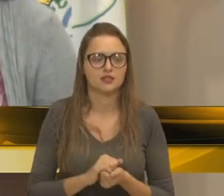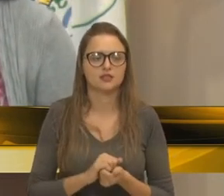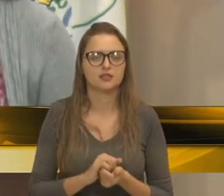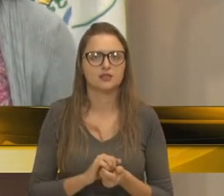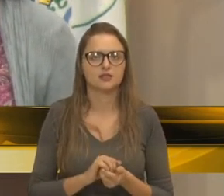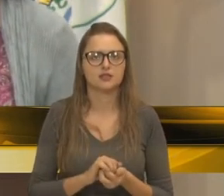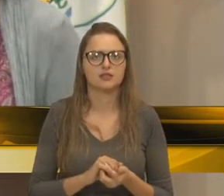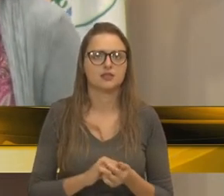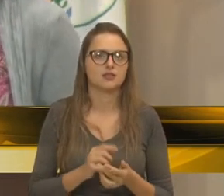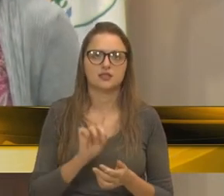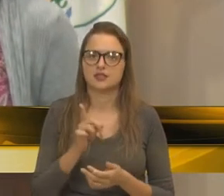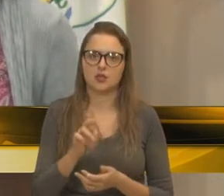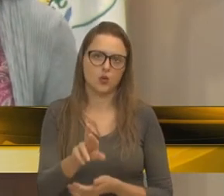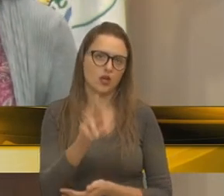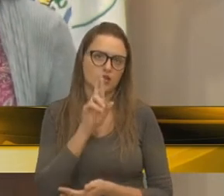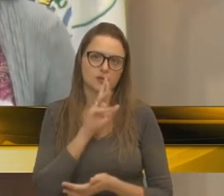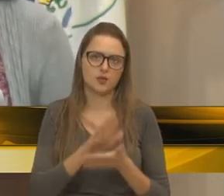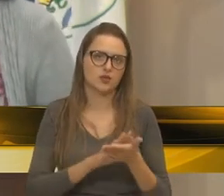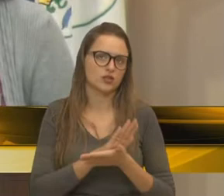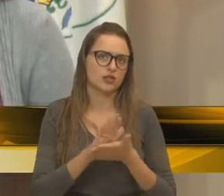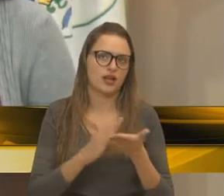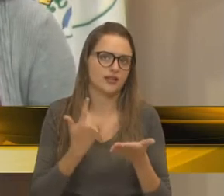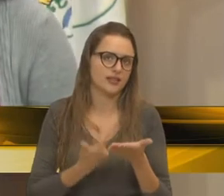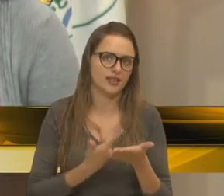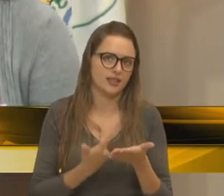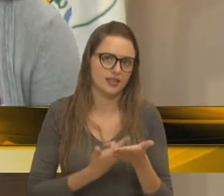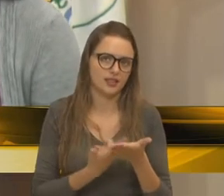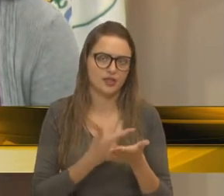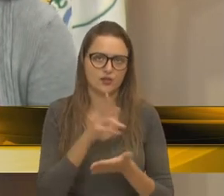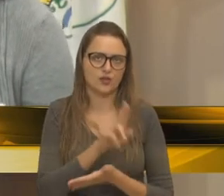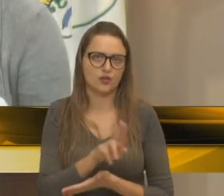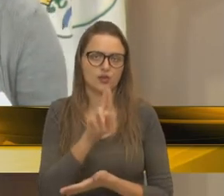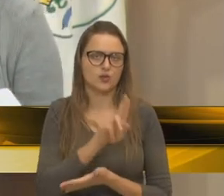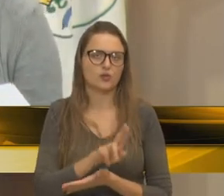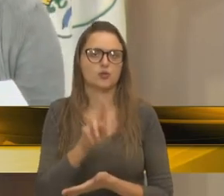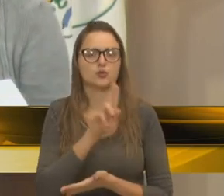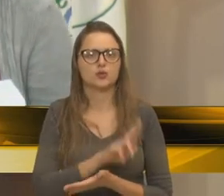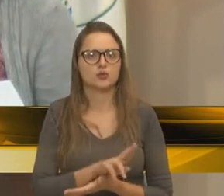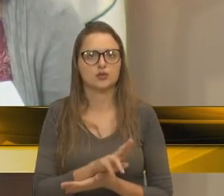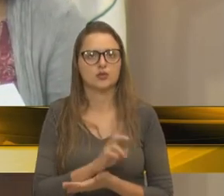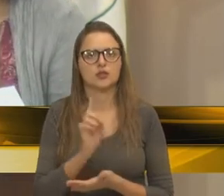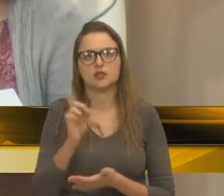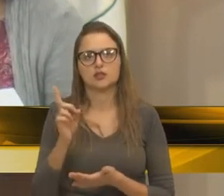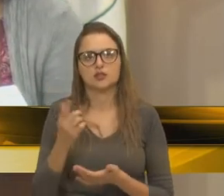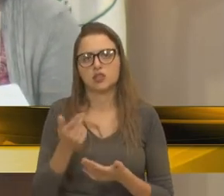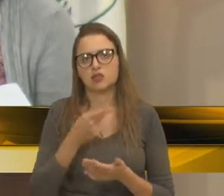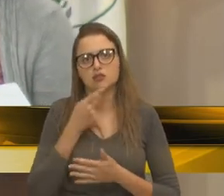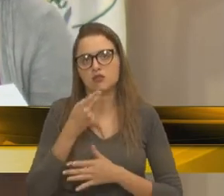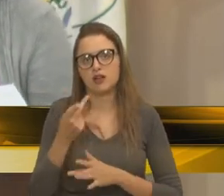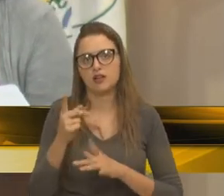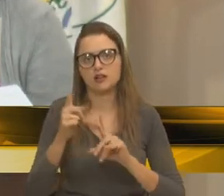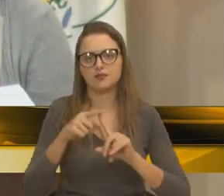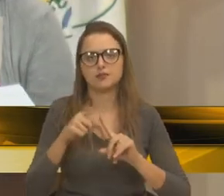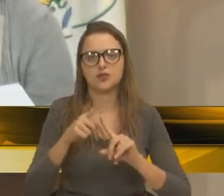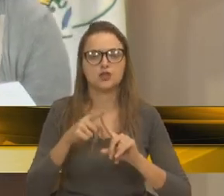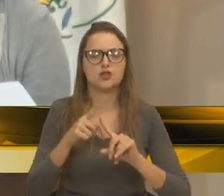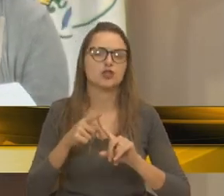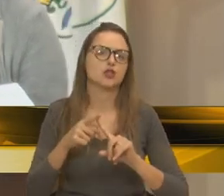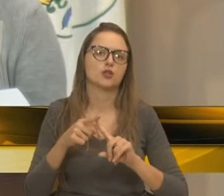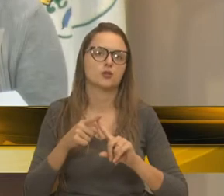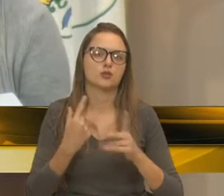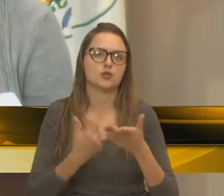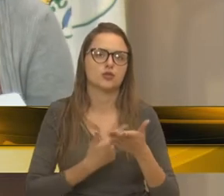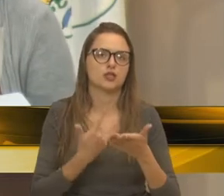Bom, elas não falam aqui nenhum livro que é utilizado, né? Eles não enviam relação de